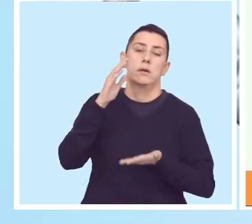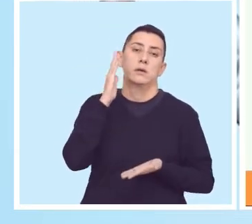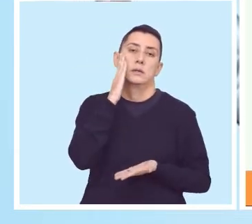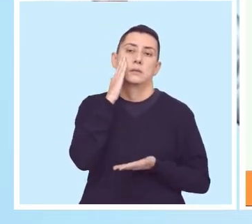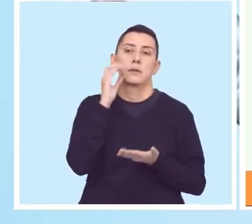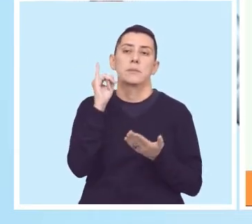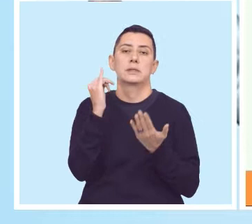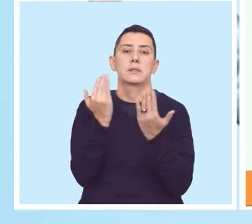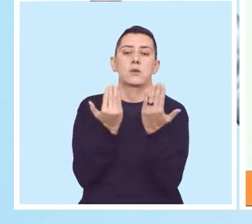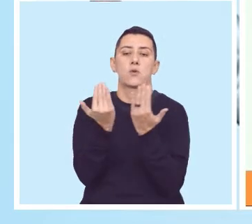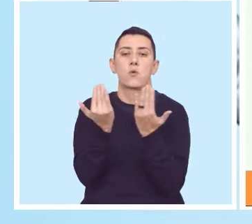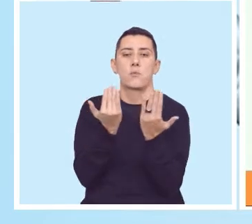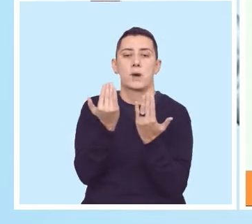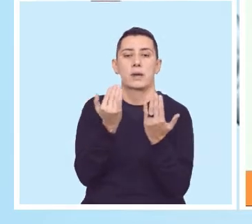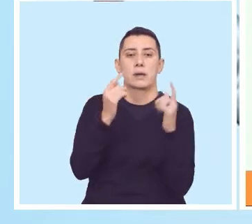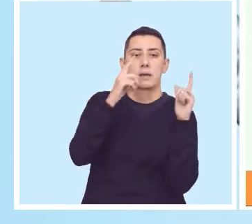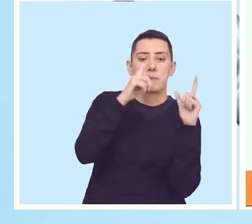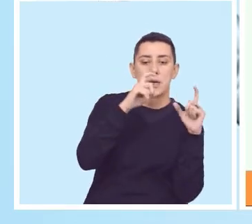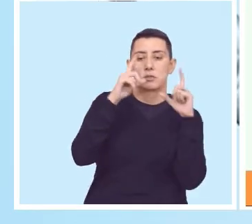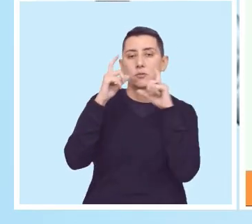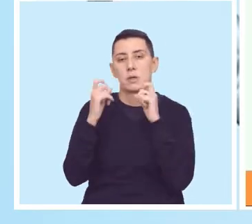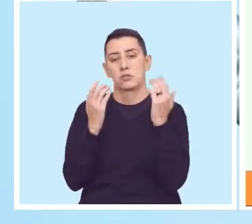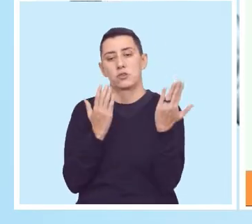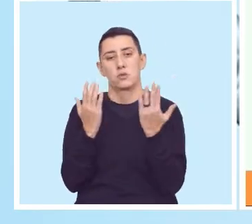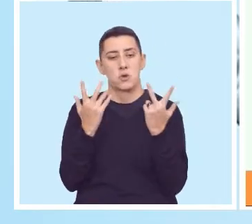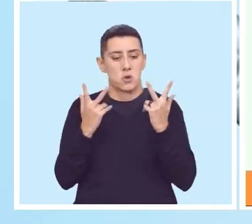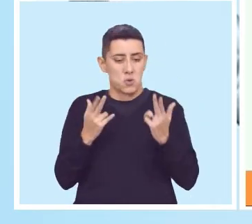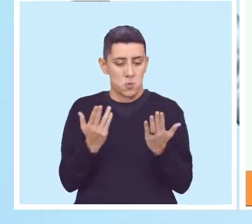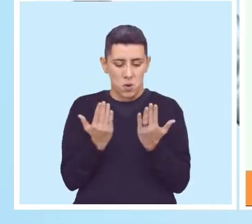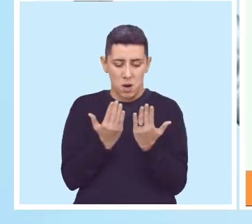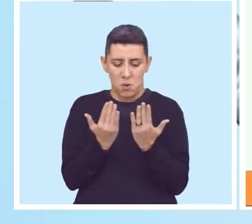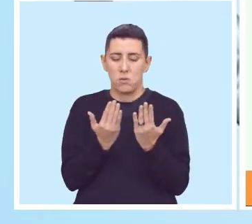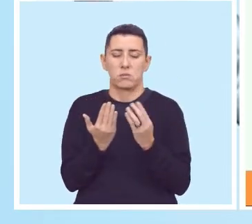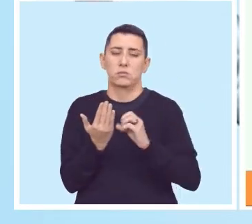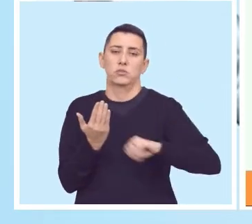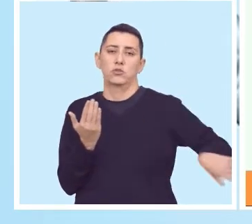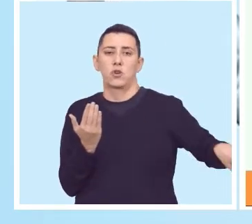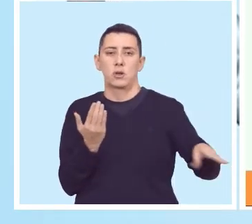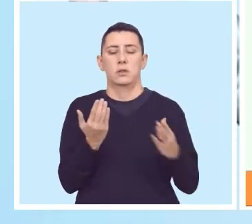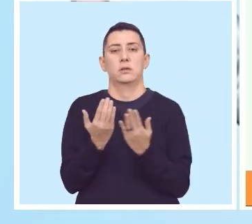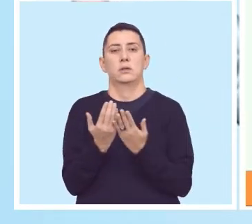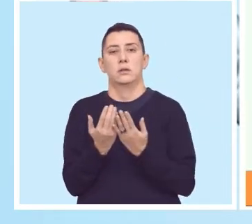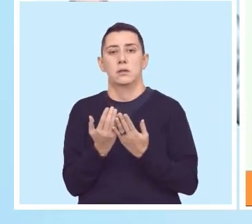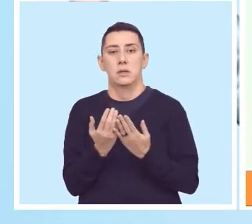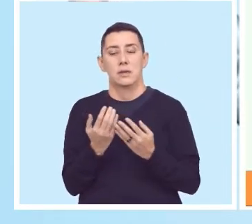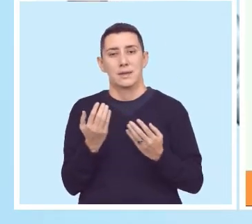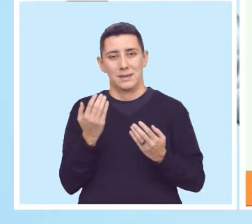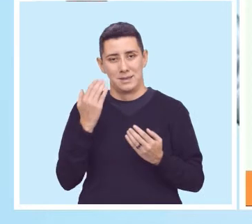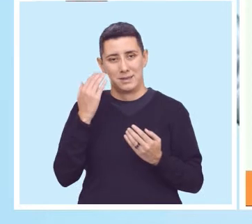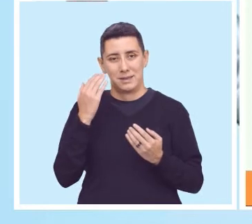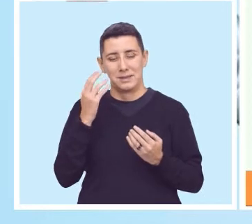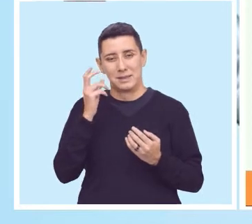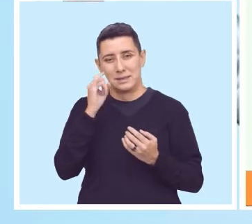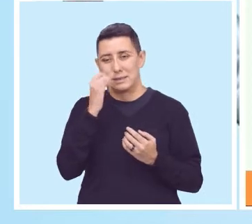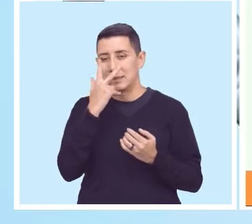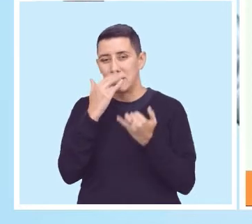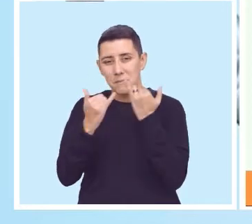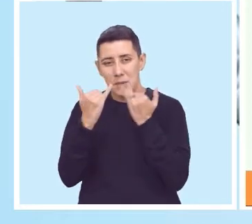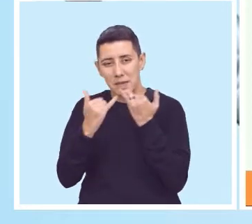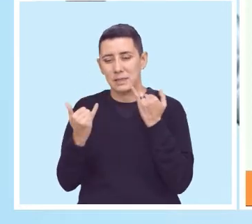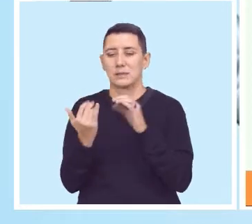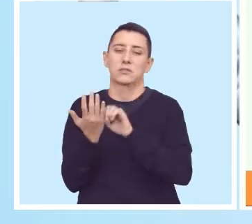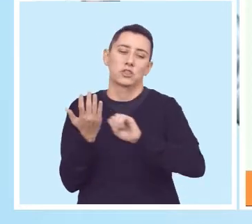as imagens. Essa daqui, ó, está muito próxima dessa, então descarta uma, leva só uma. Então, de repente, pode chegar um ponto em